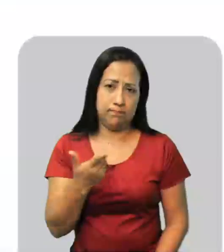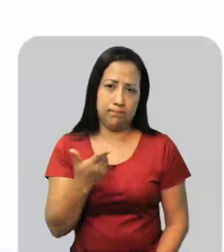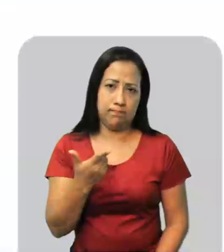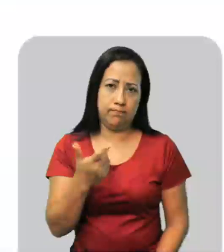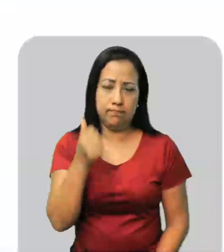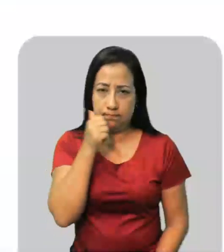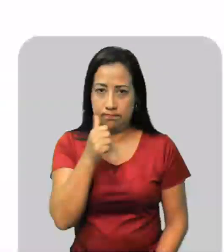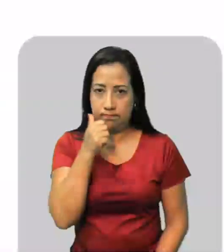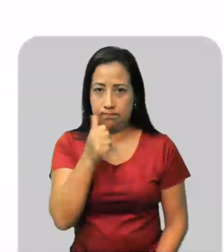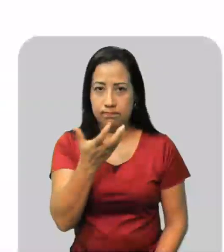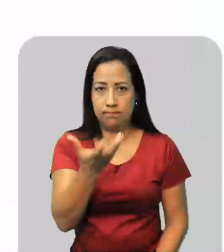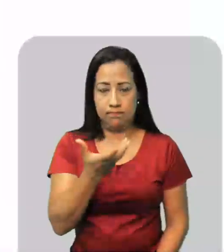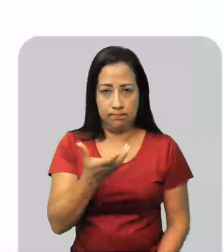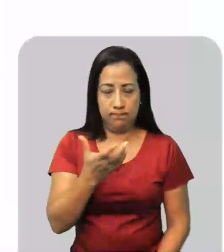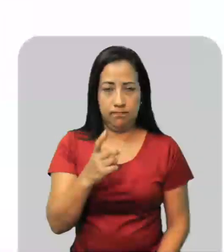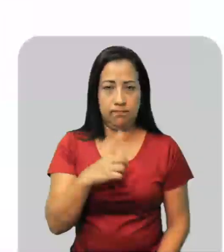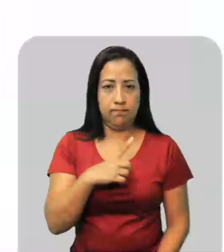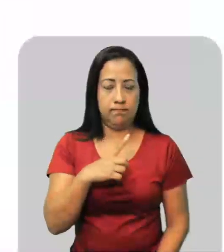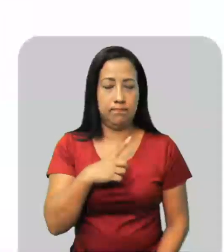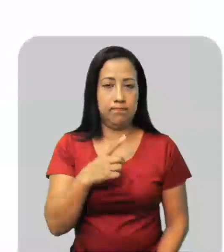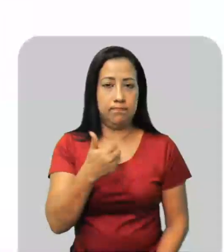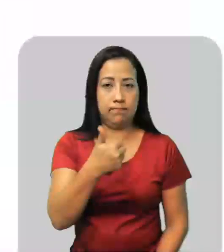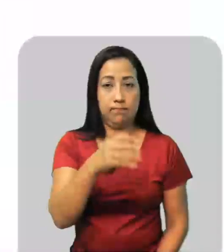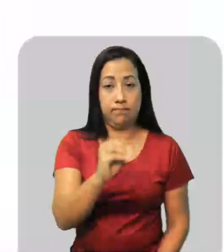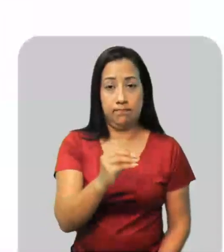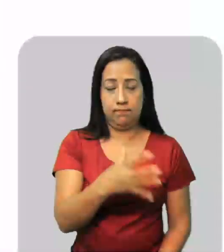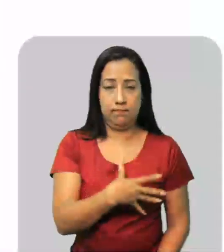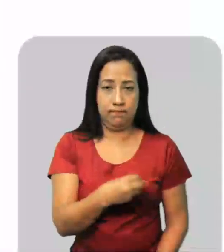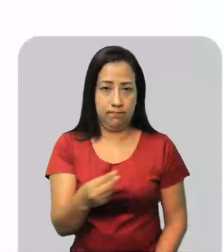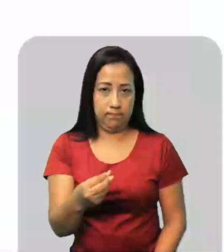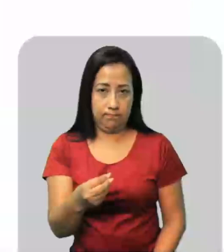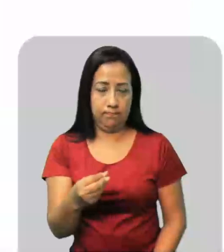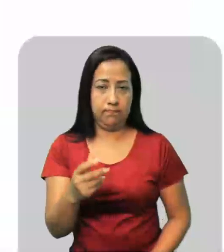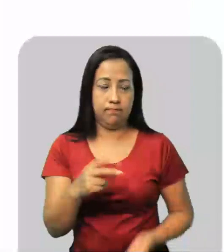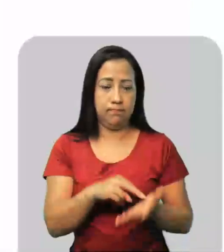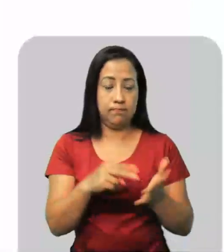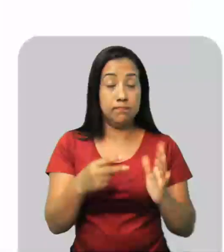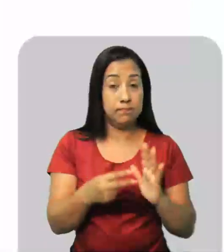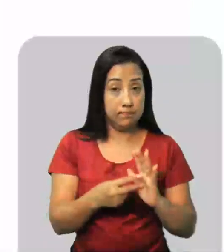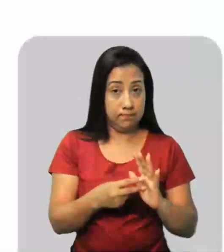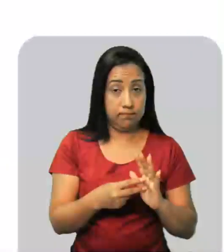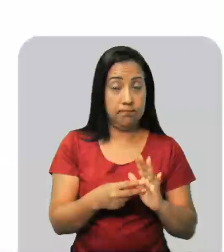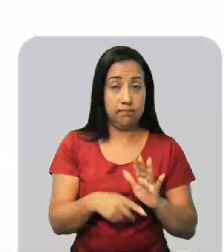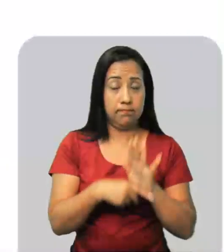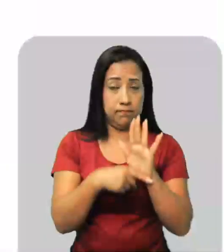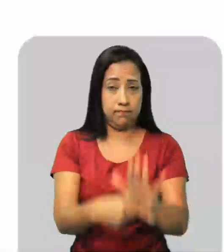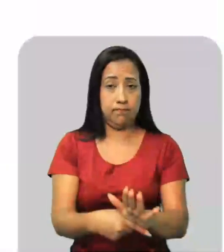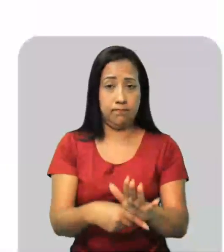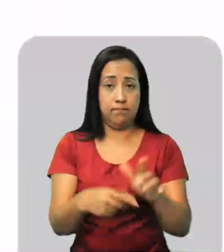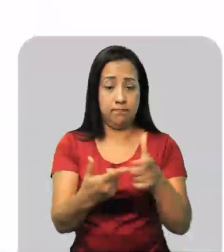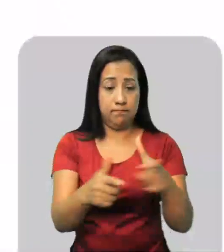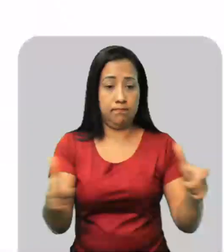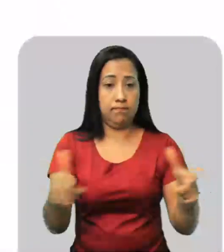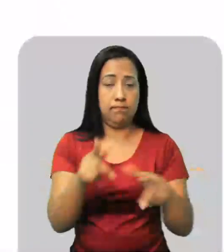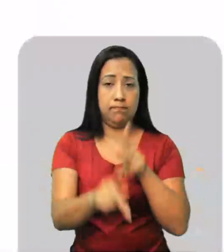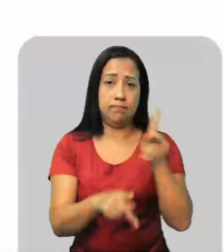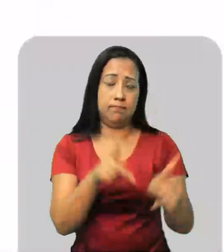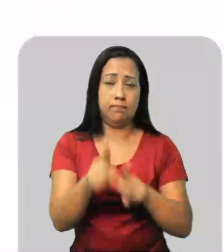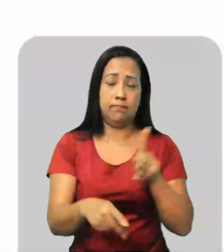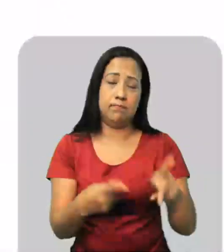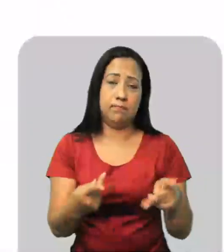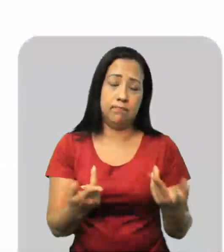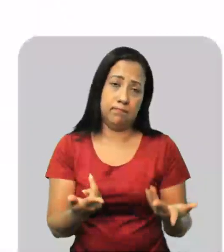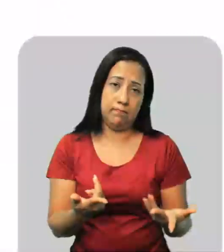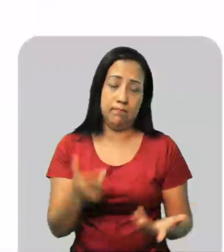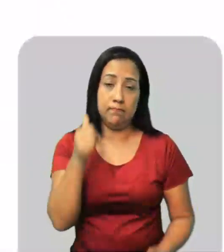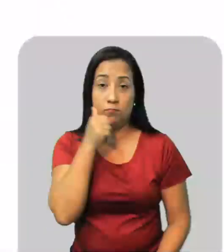filhos, significa dizer que elas vão contribuir para um crescimento vegetativo alto. Se elas quiserem ter